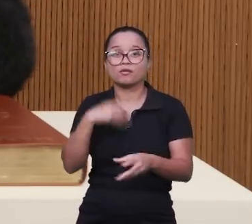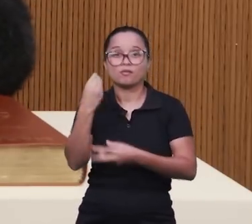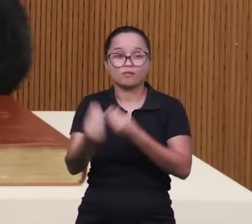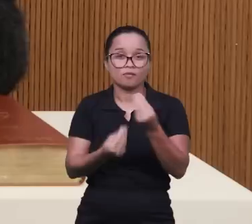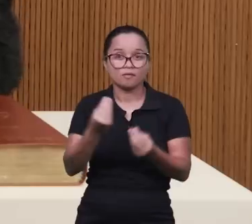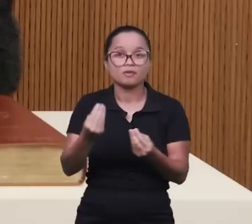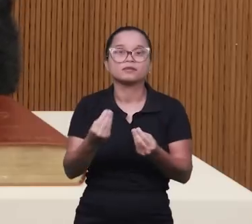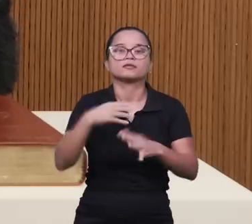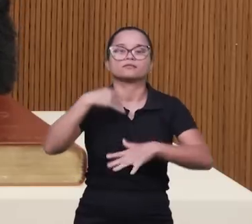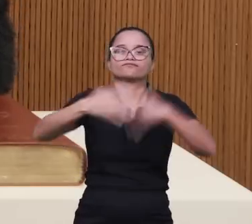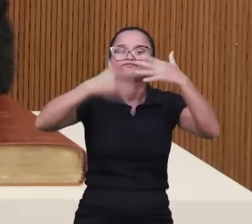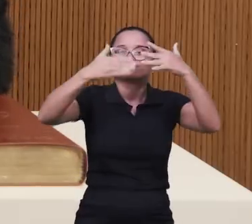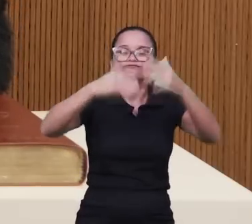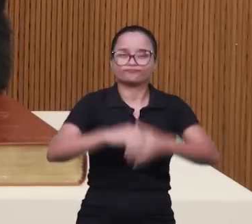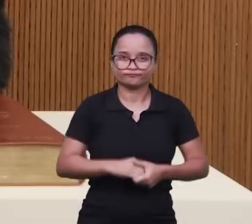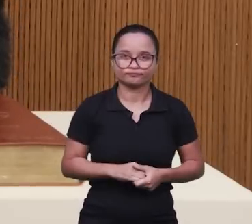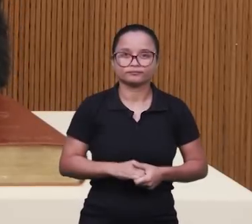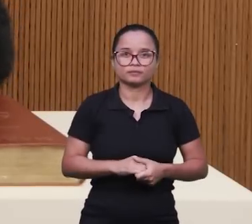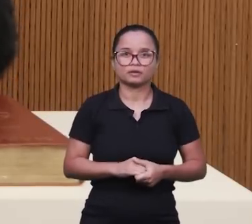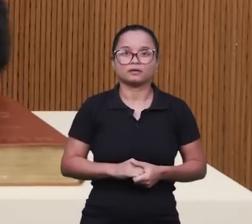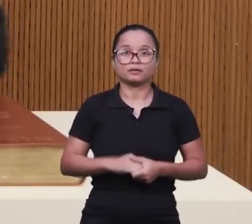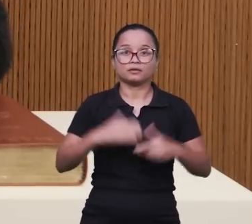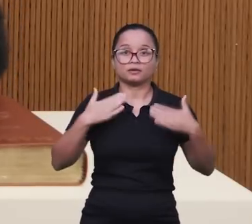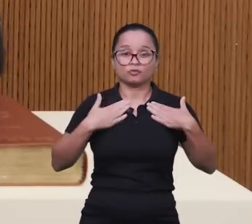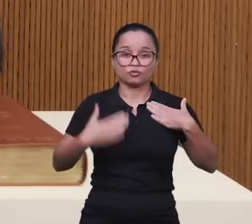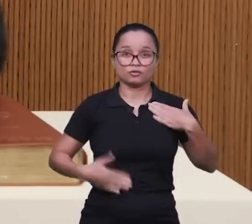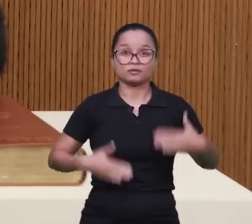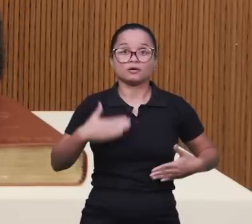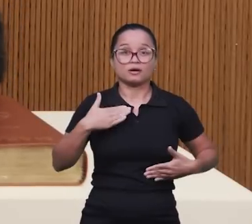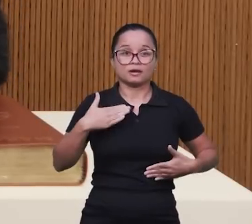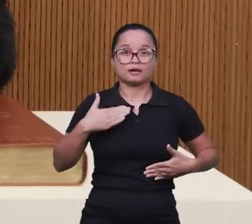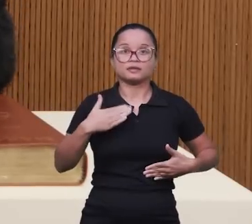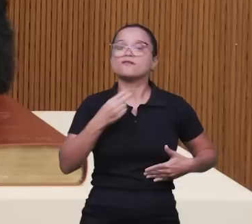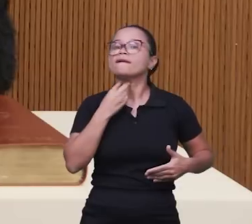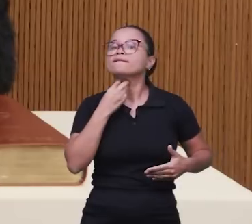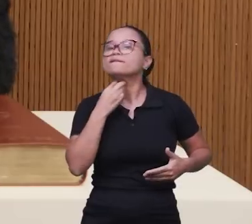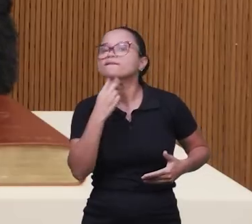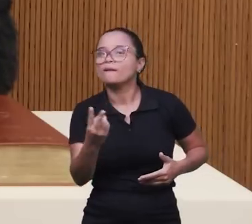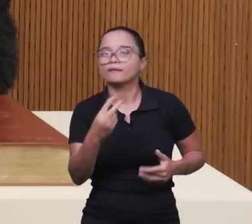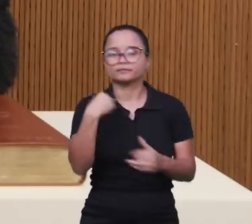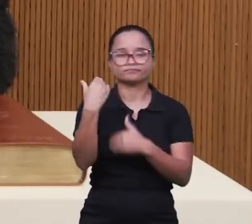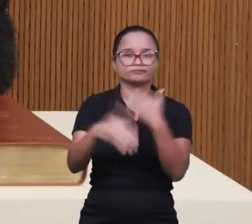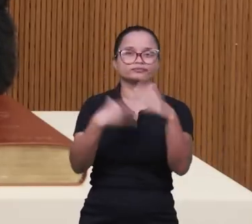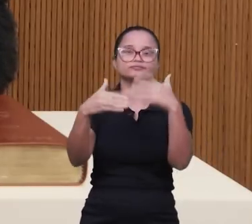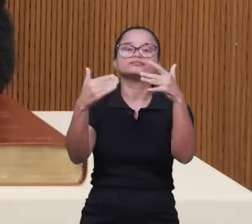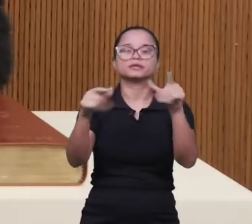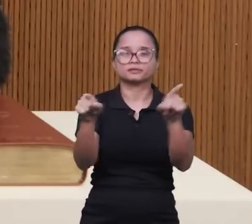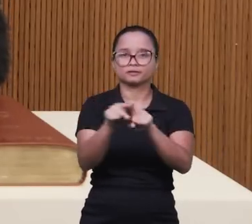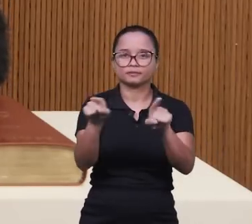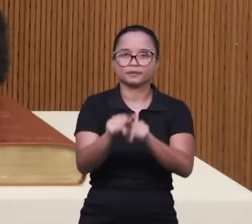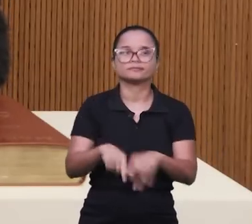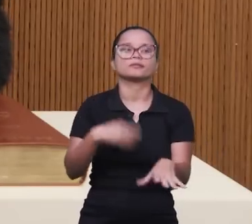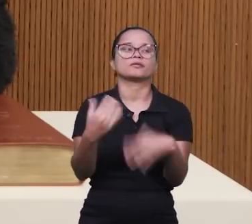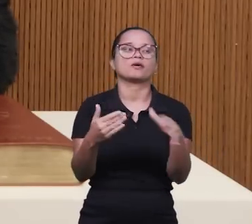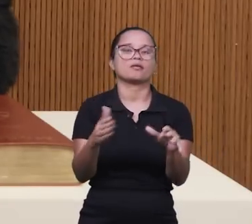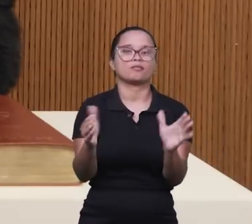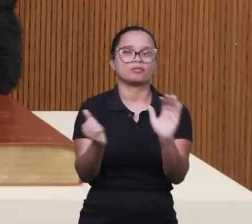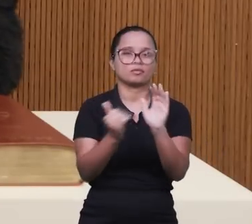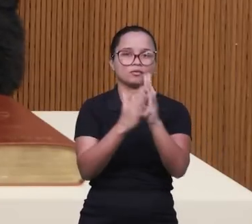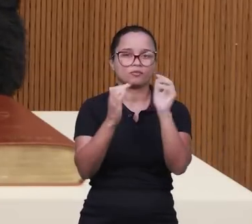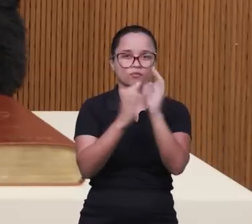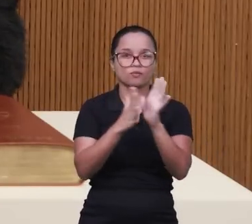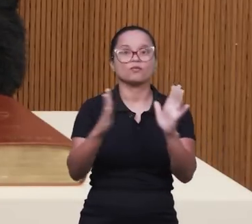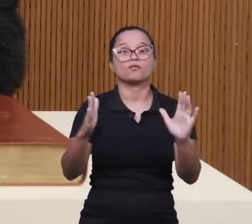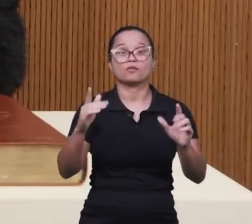como você pode desenvolver o seu instrumento voz e assim aperfeiçoar o louvor da